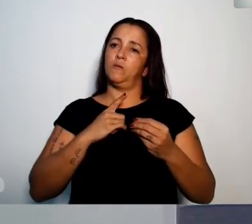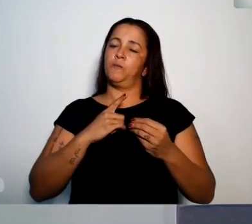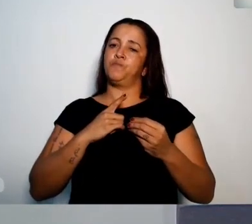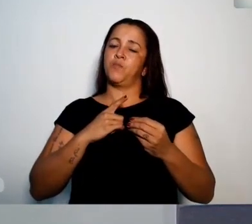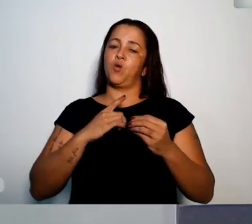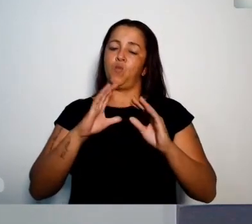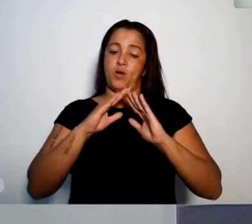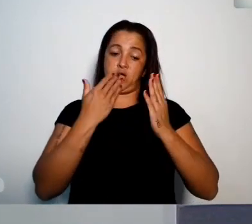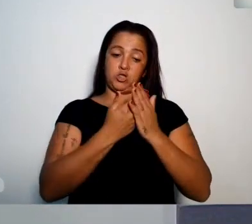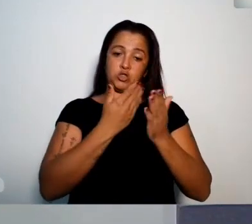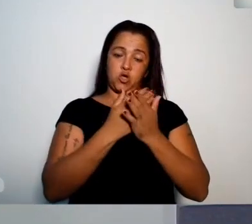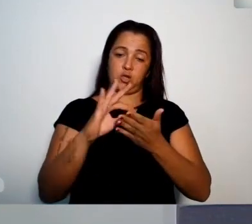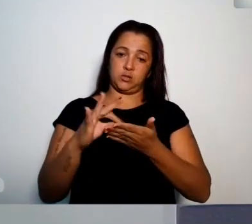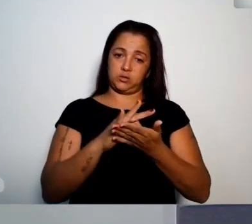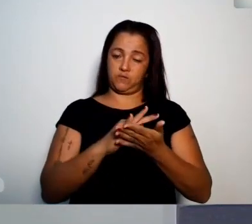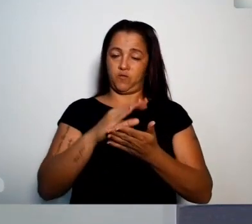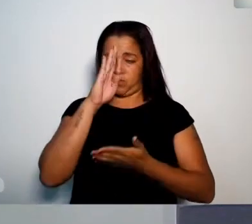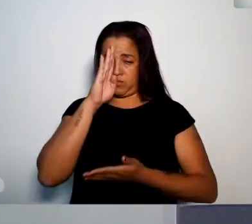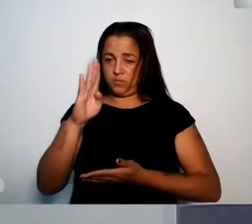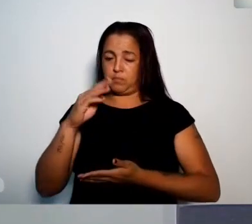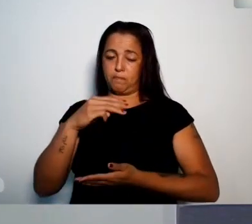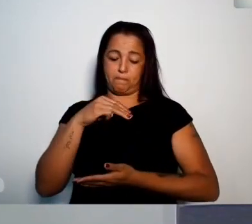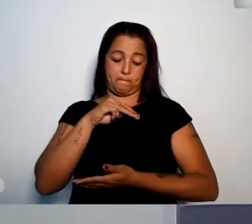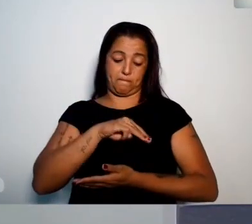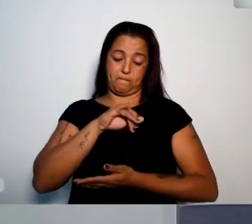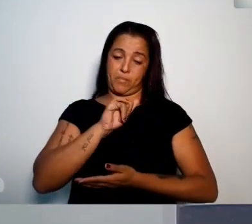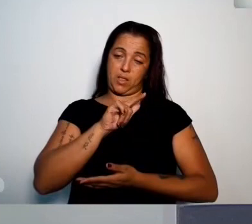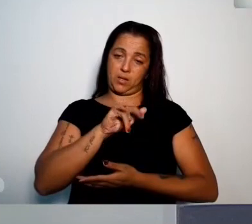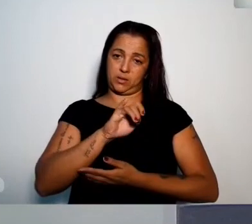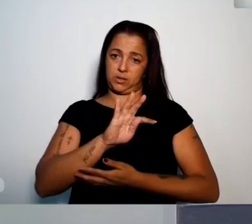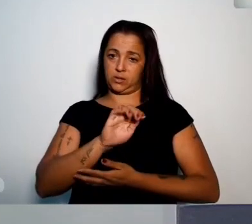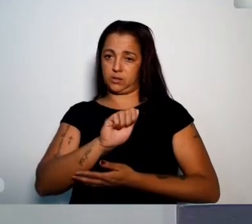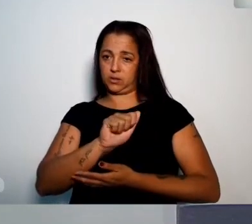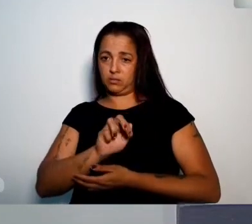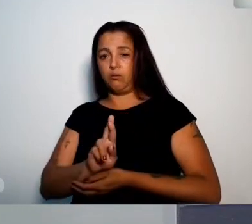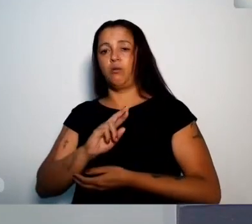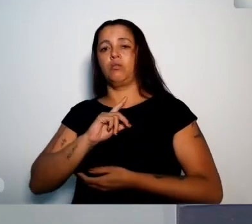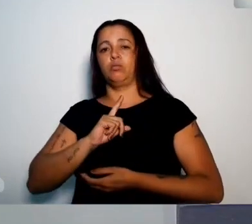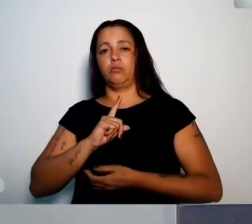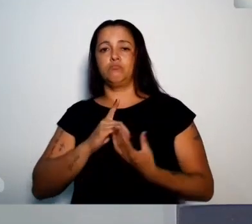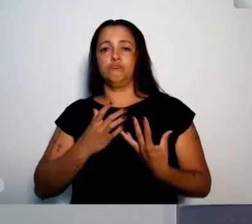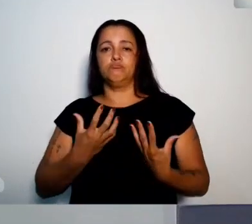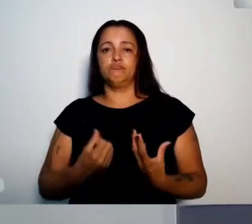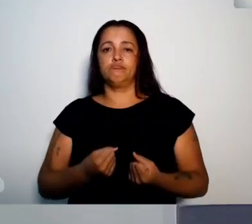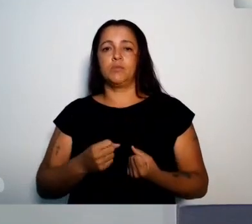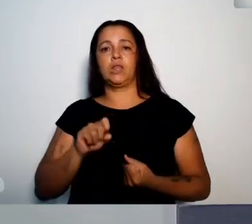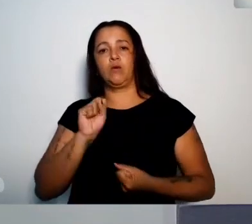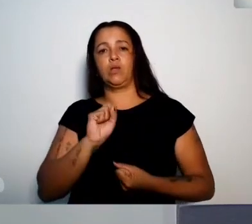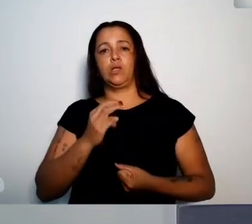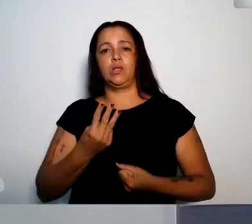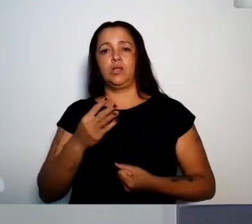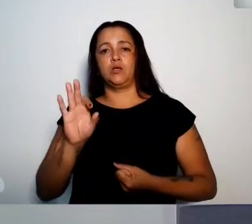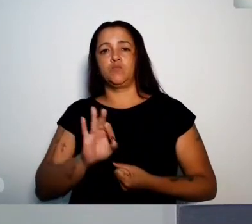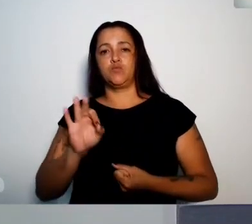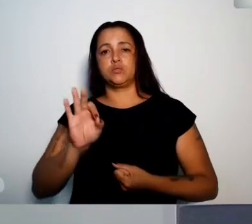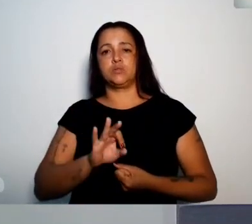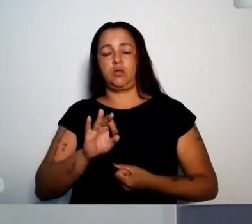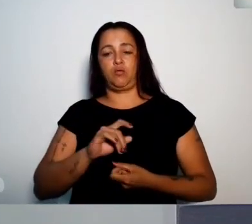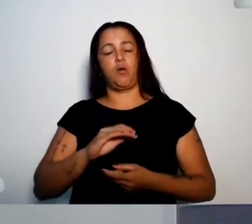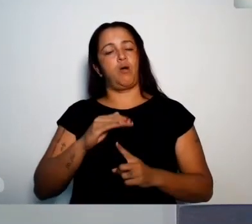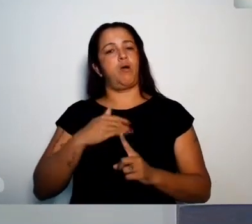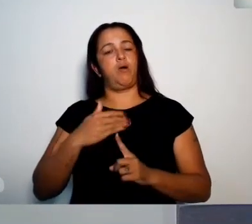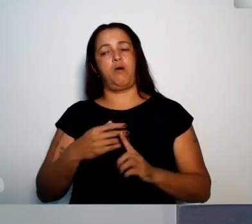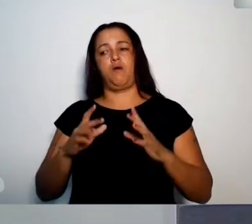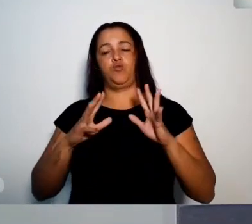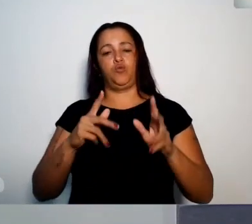cívico-militar. E houve votação, e por uma maioria absoluta, 83% dos pais